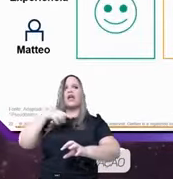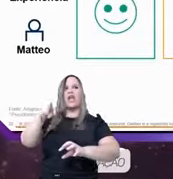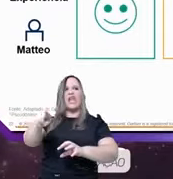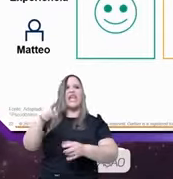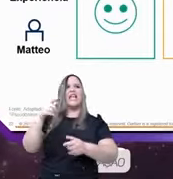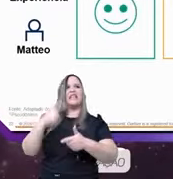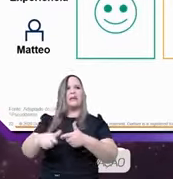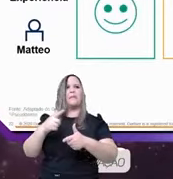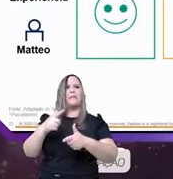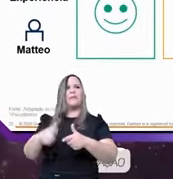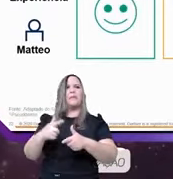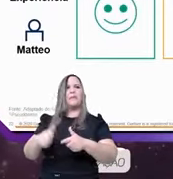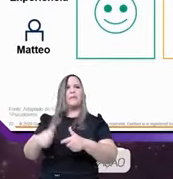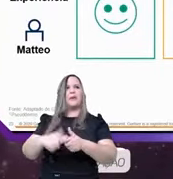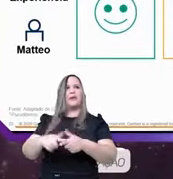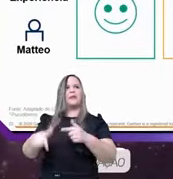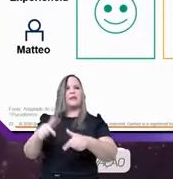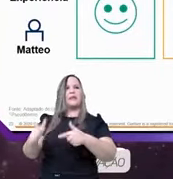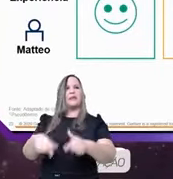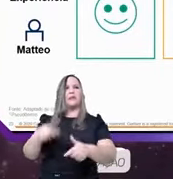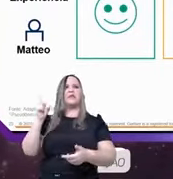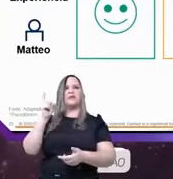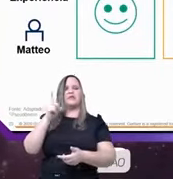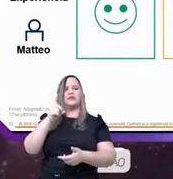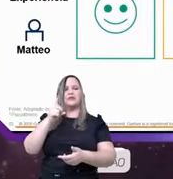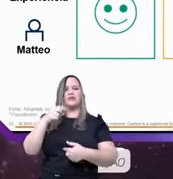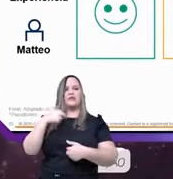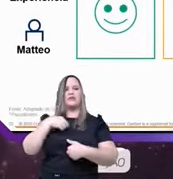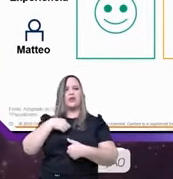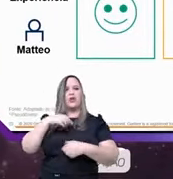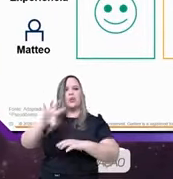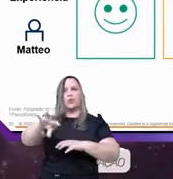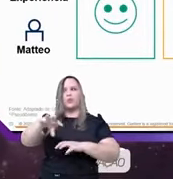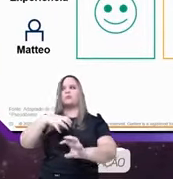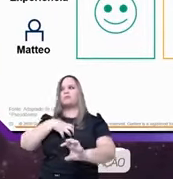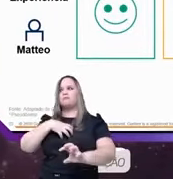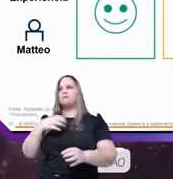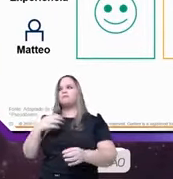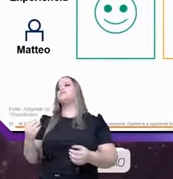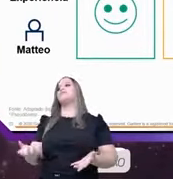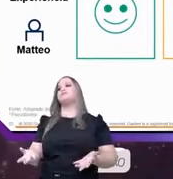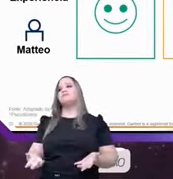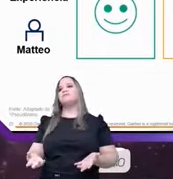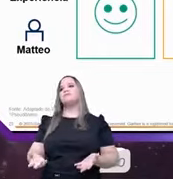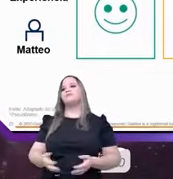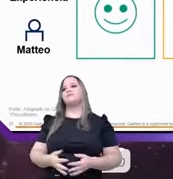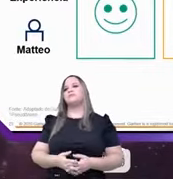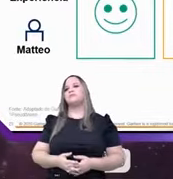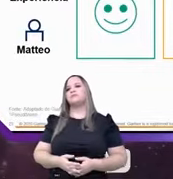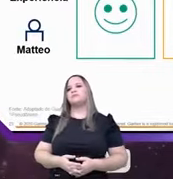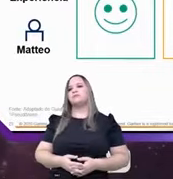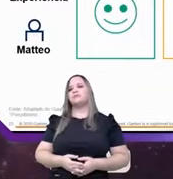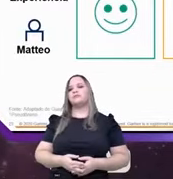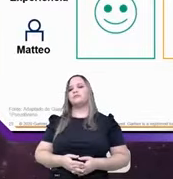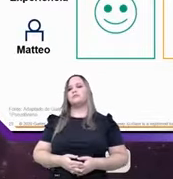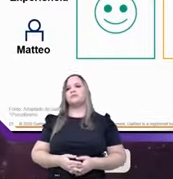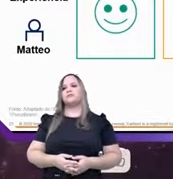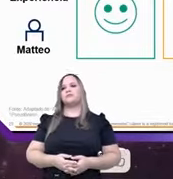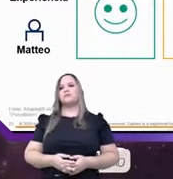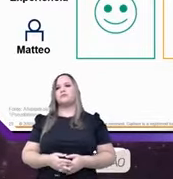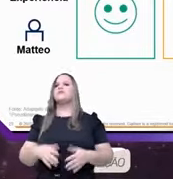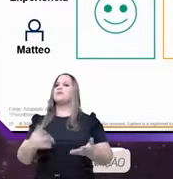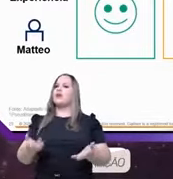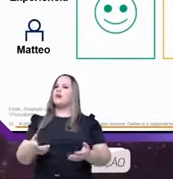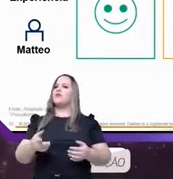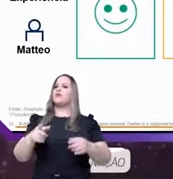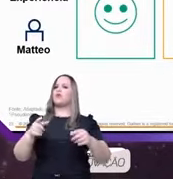solicitar propostas, identificar fornecedores. A pessoa falava assim, olha, avaliar o risco de fornecedor. Para pequenos fornecedores, tinha um sério